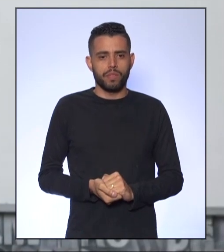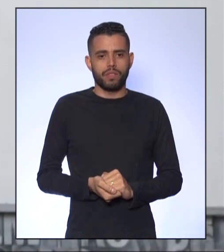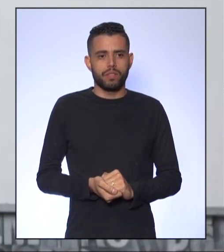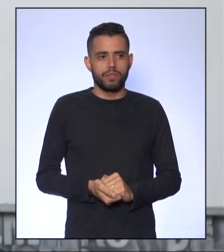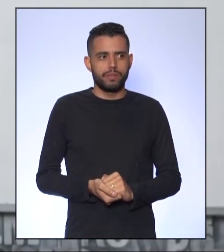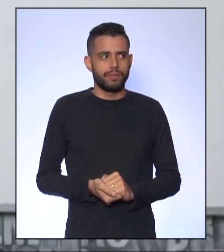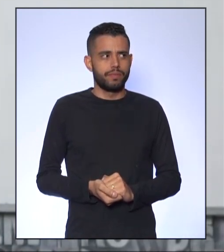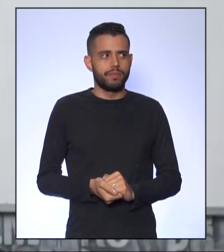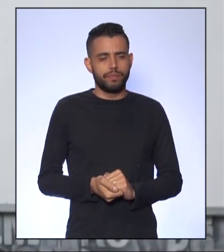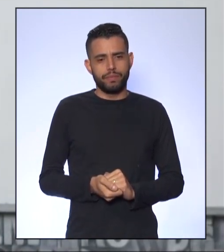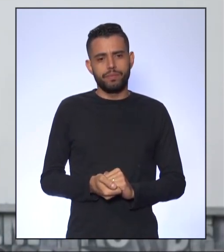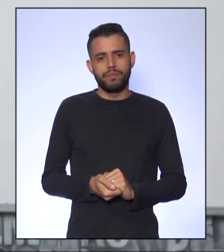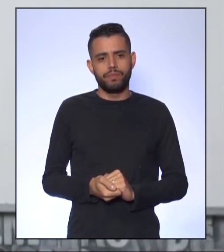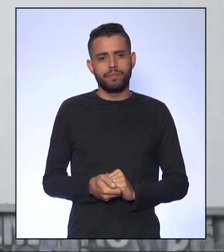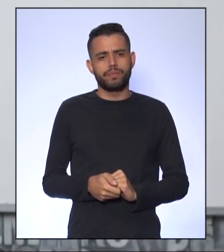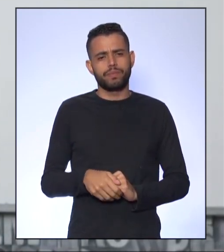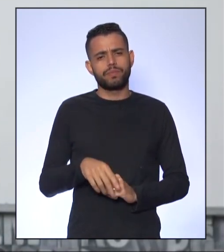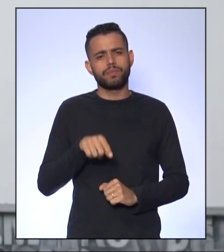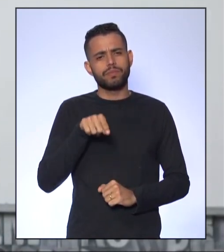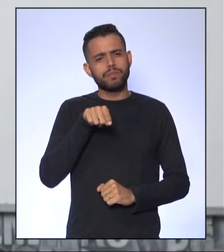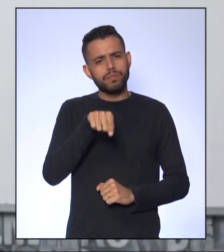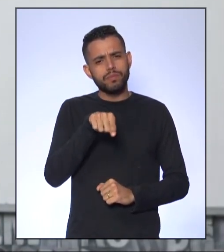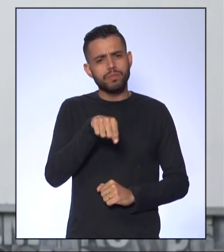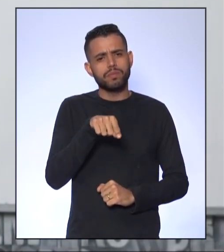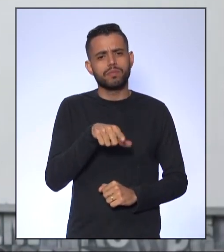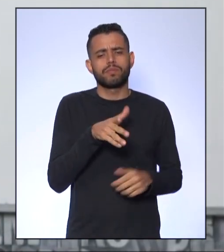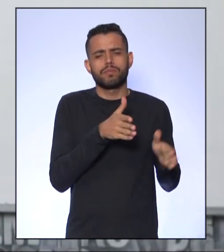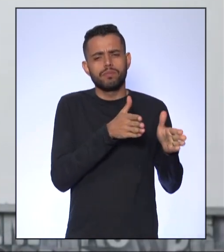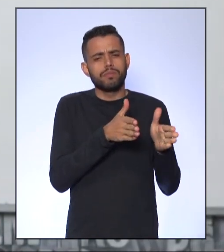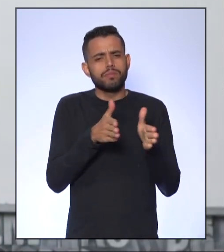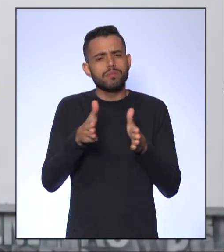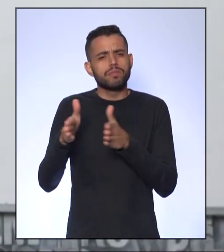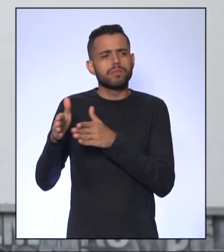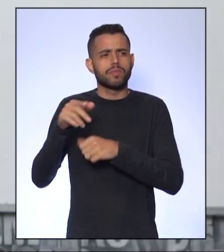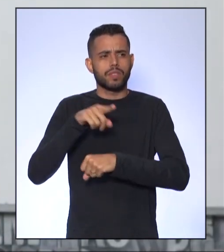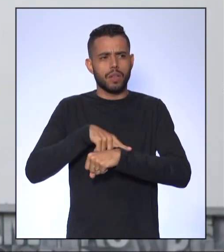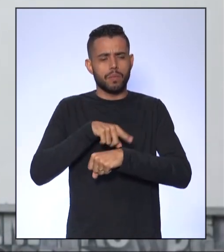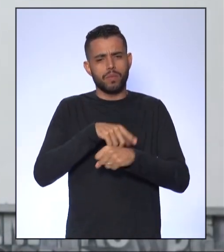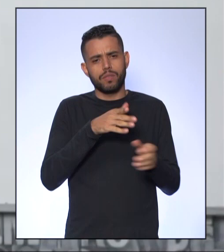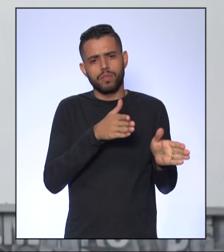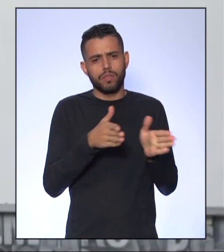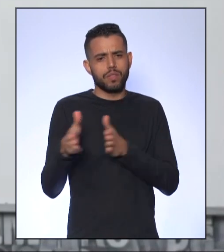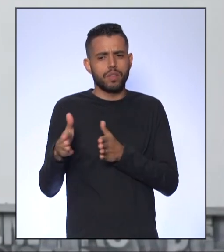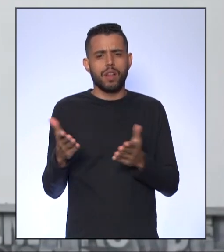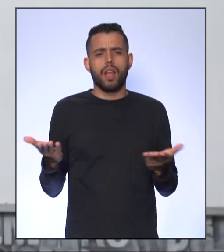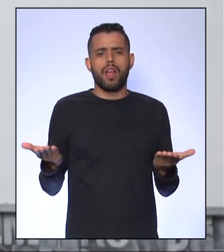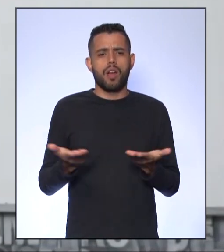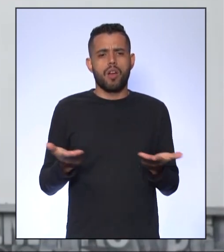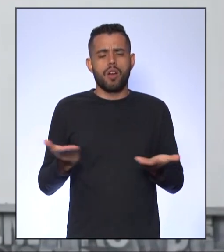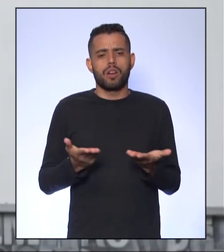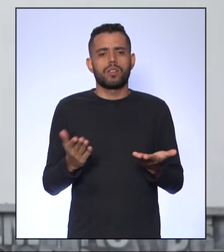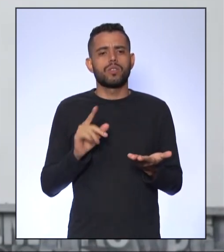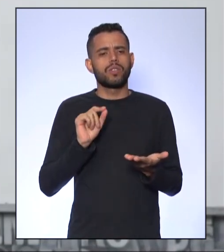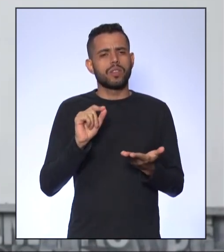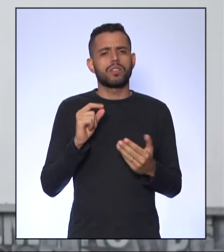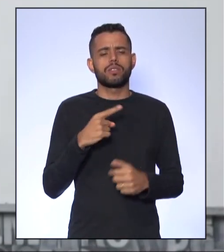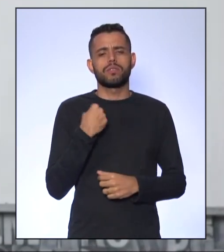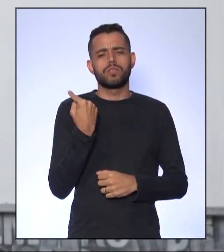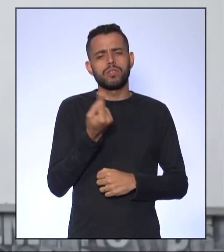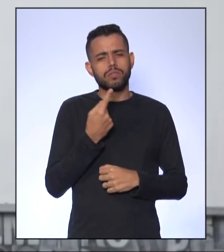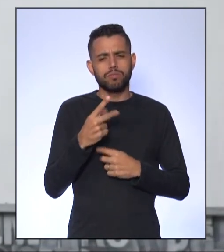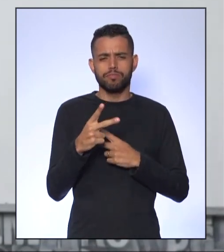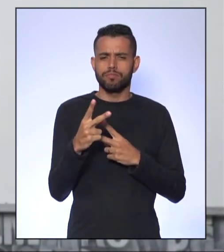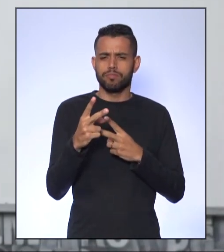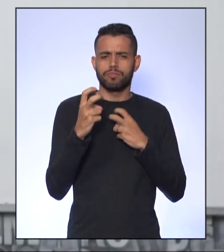Dentro desta formação que nós estamos seguindo, nesta linha temporal, agora nós vamos ver o que